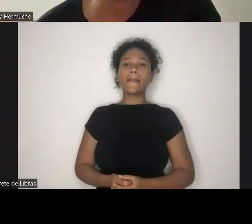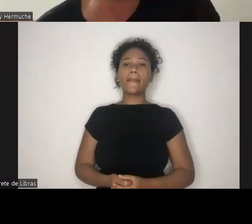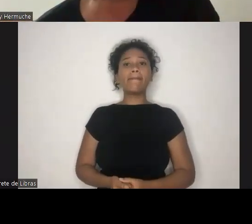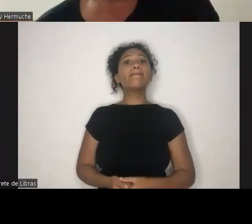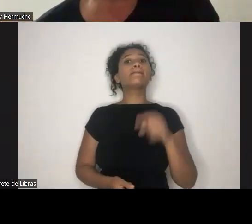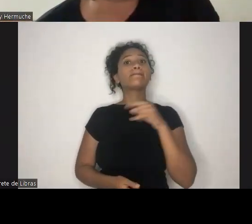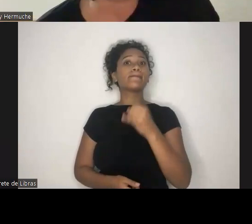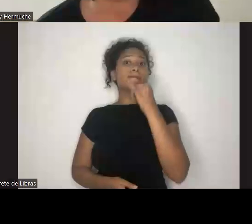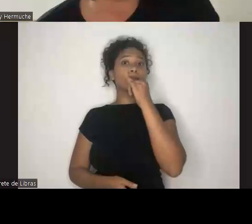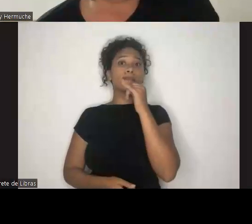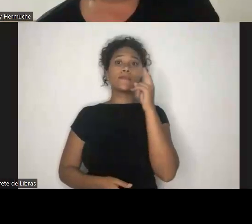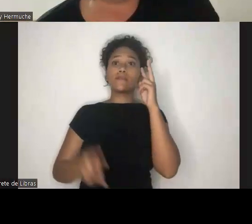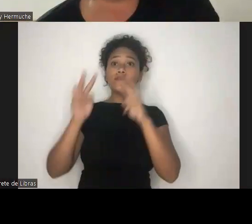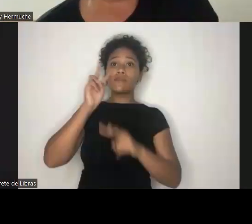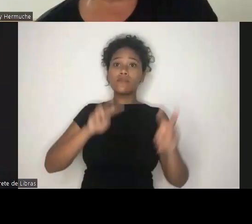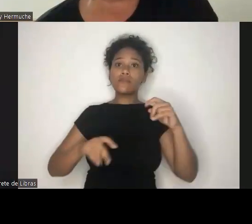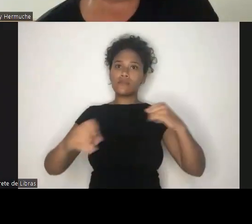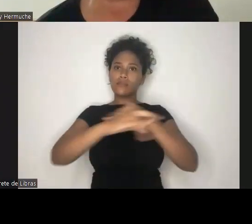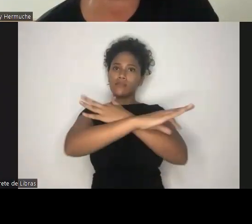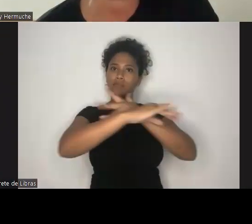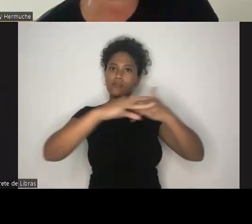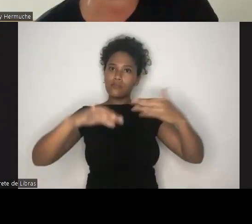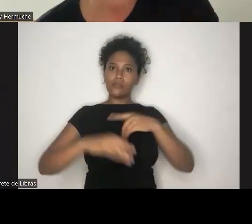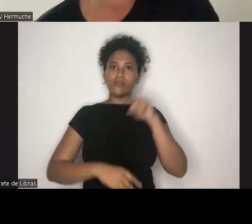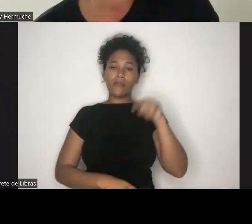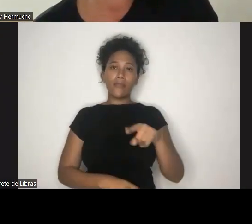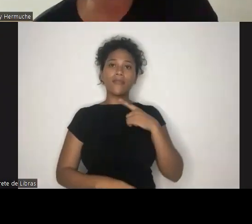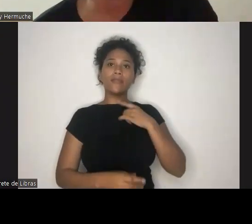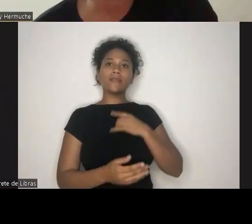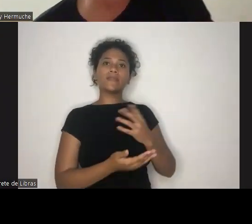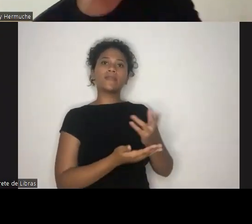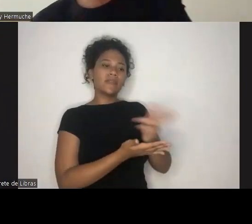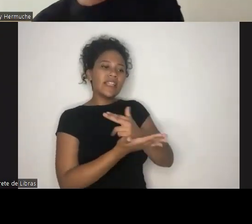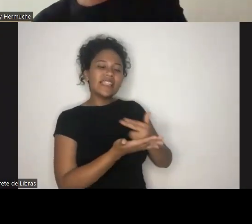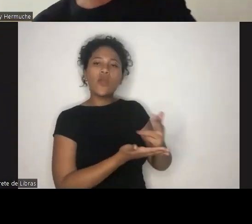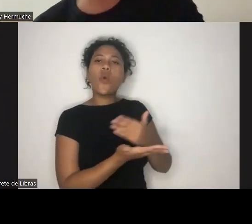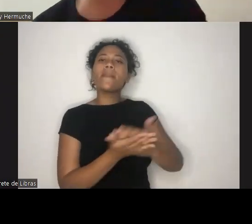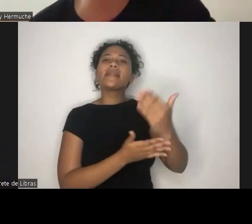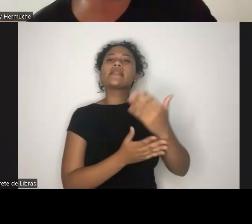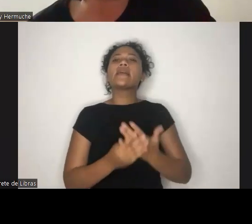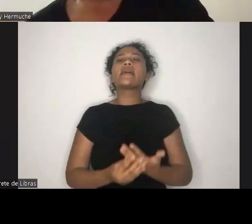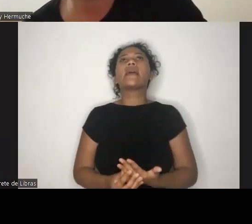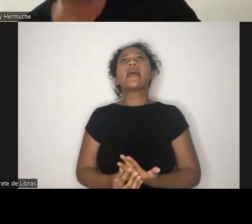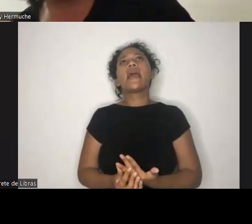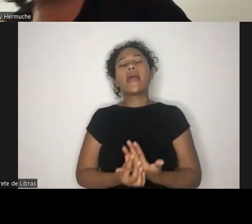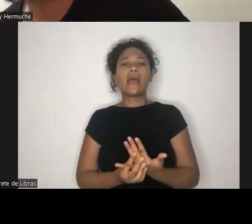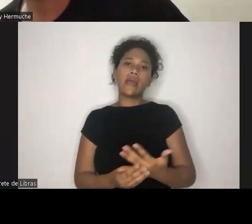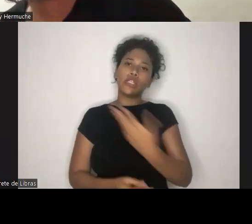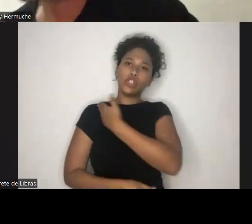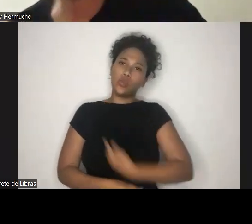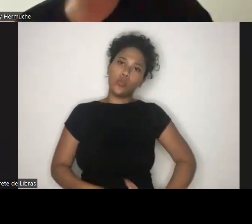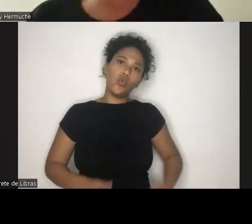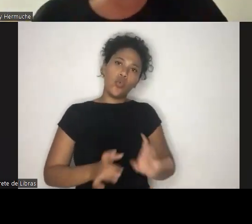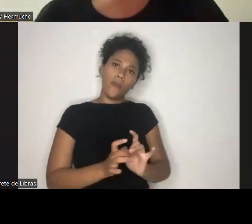é uma visão também de Urbanismo né quando esse desenho começa a atingir áreas públicas aqui eu coloquei